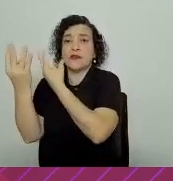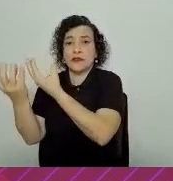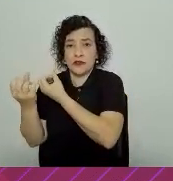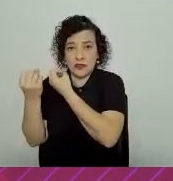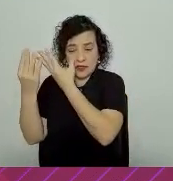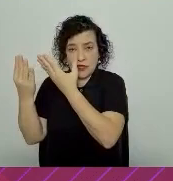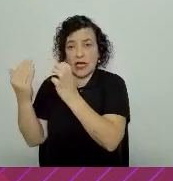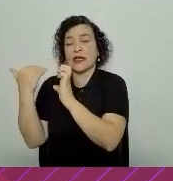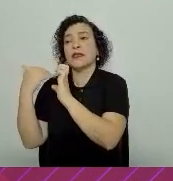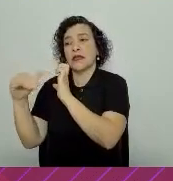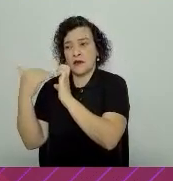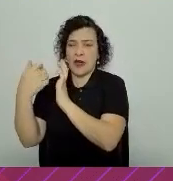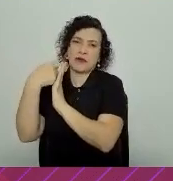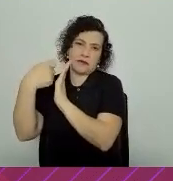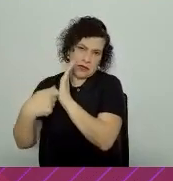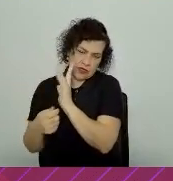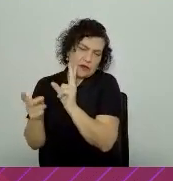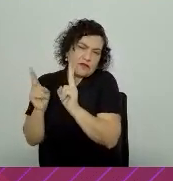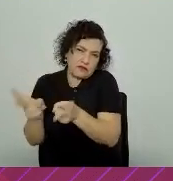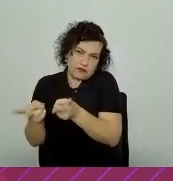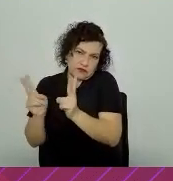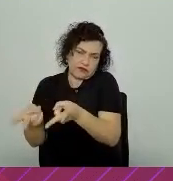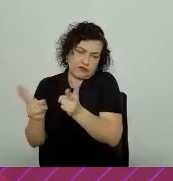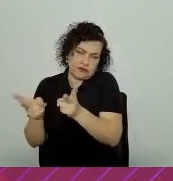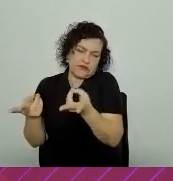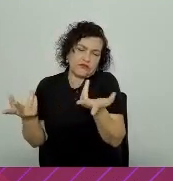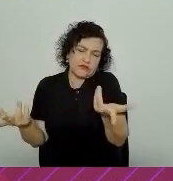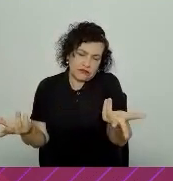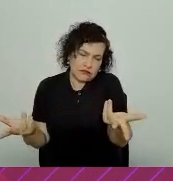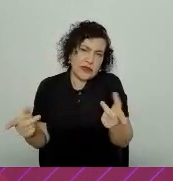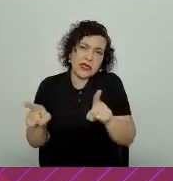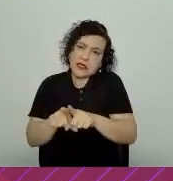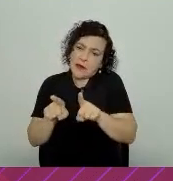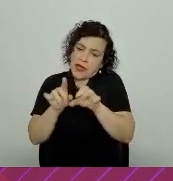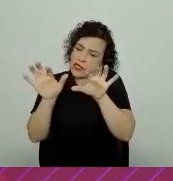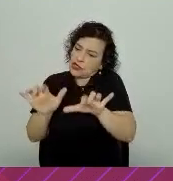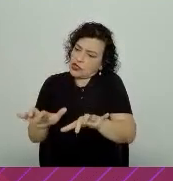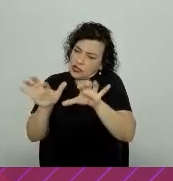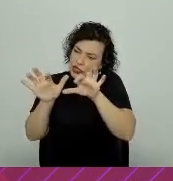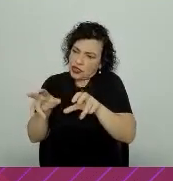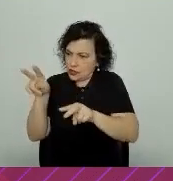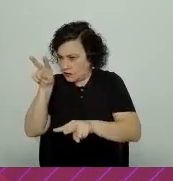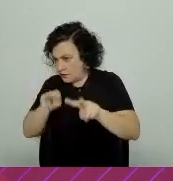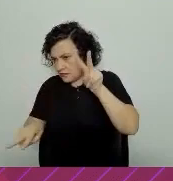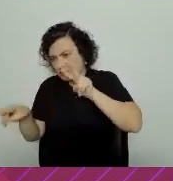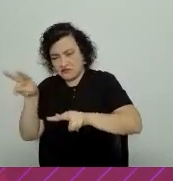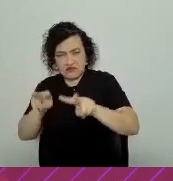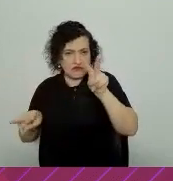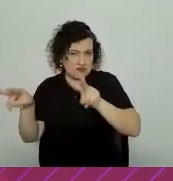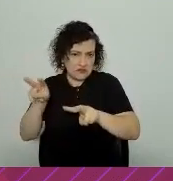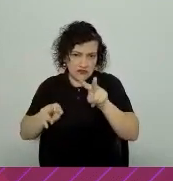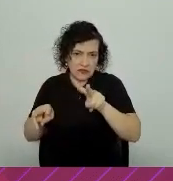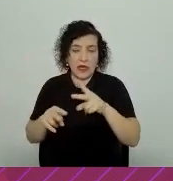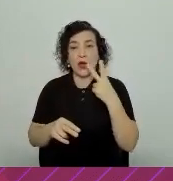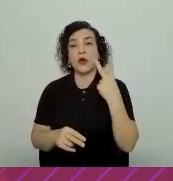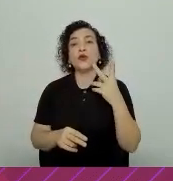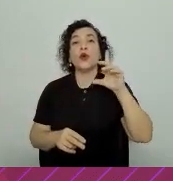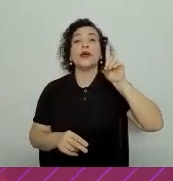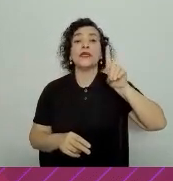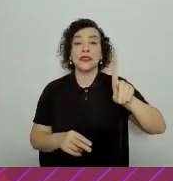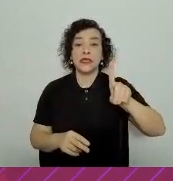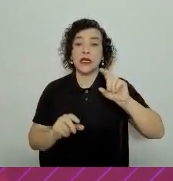isso existe não deixou de existir e a gente digita e ler o 2D